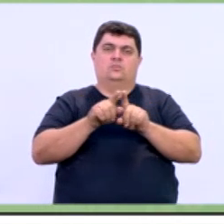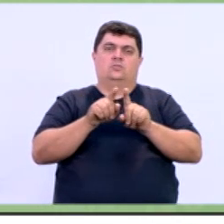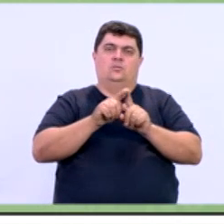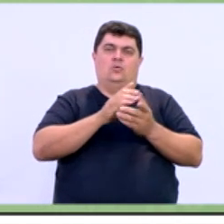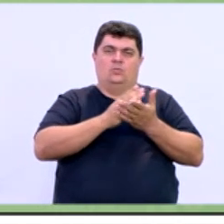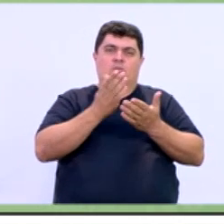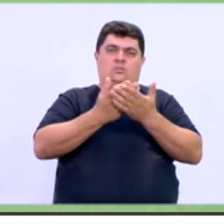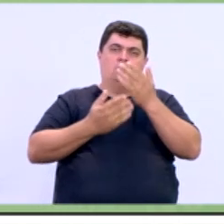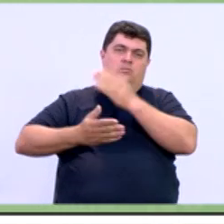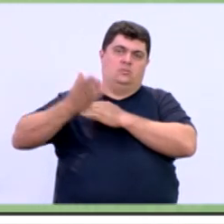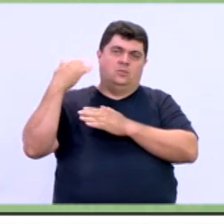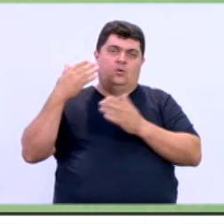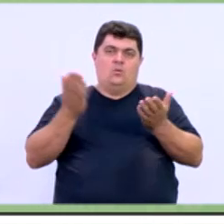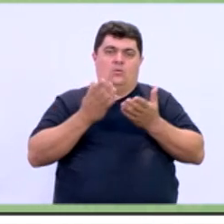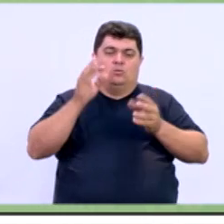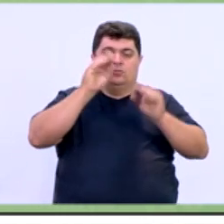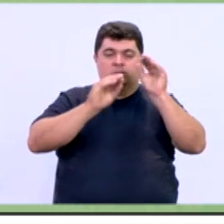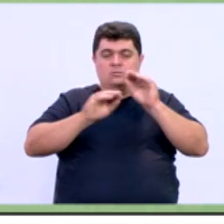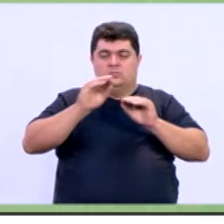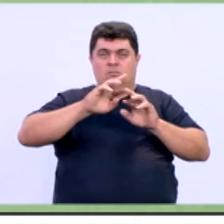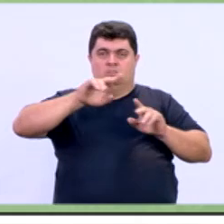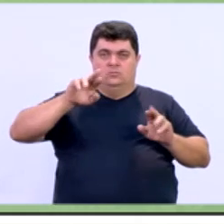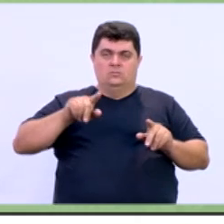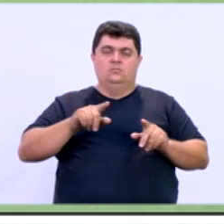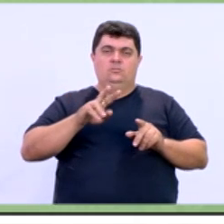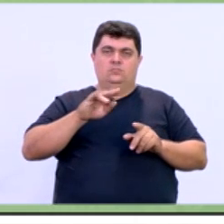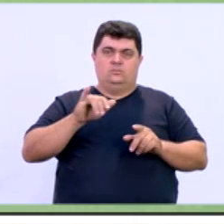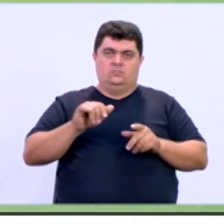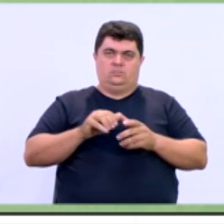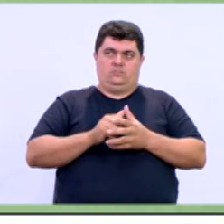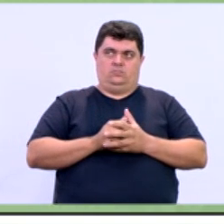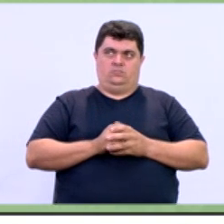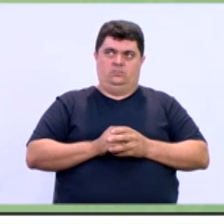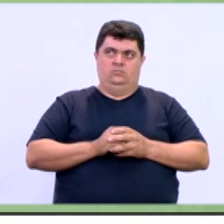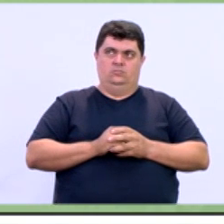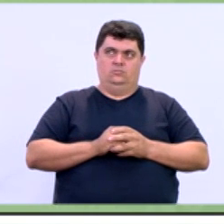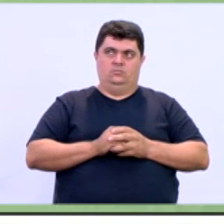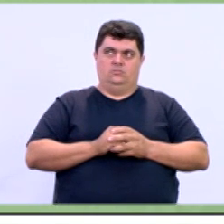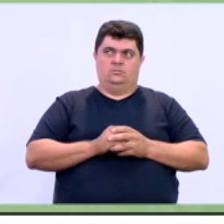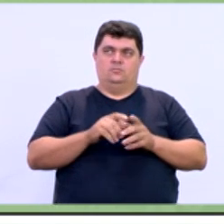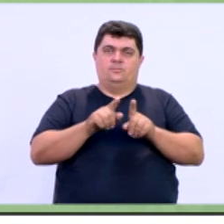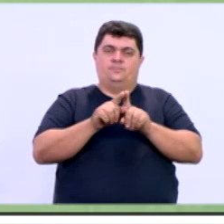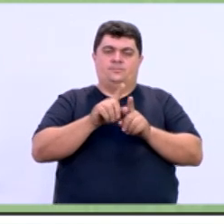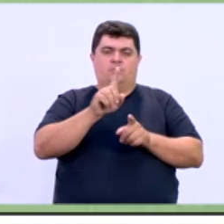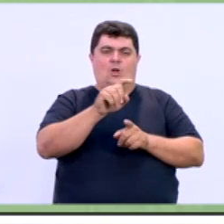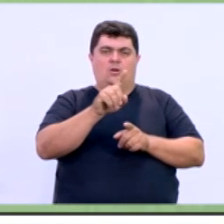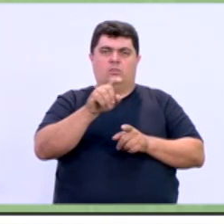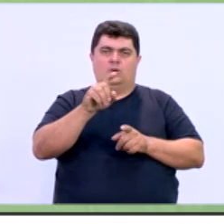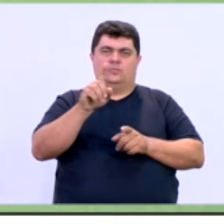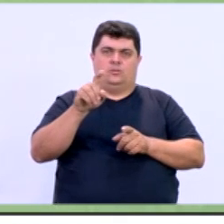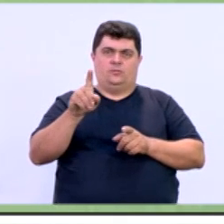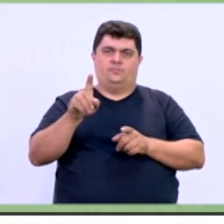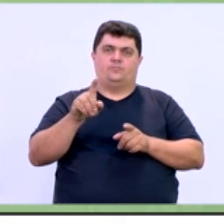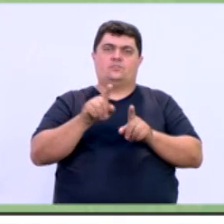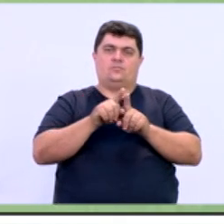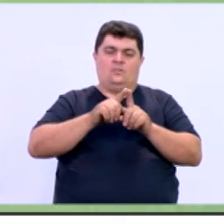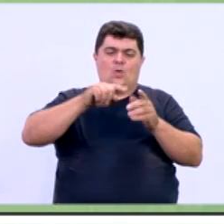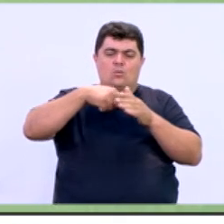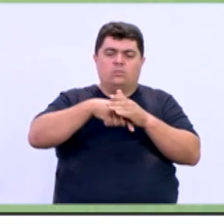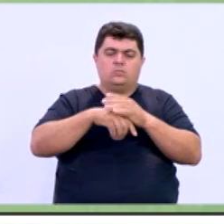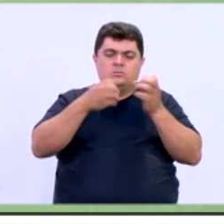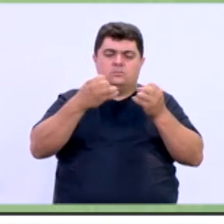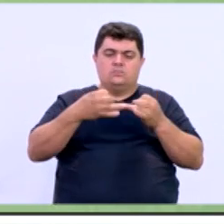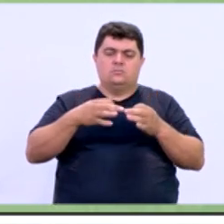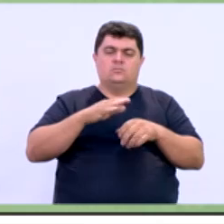hoje nós vamos colocar mais algumas, Nós falamos dos botões, mas nós vamos aprofundar um pouquinho